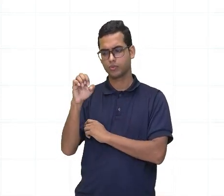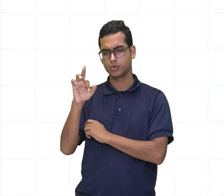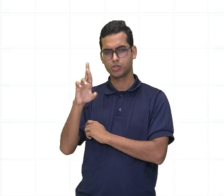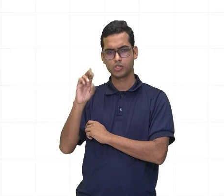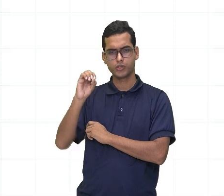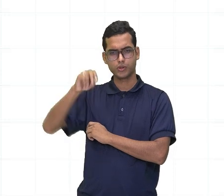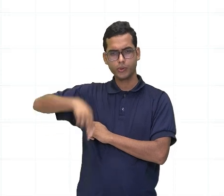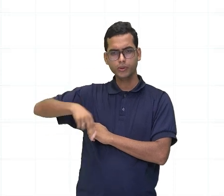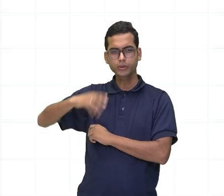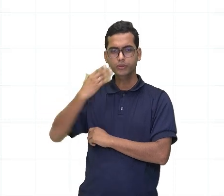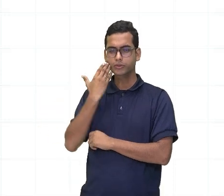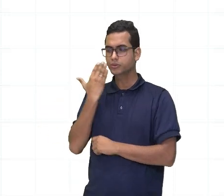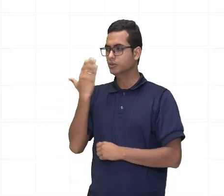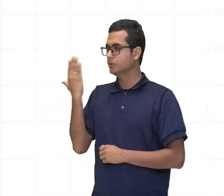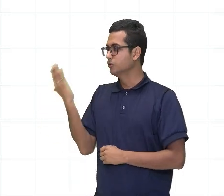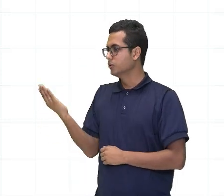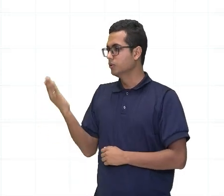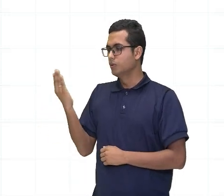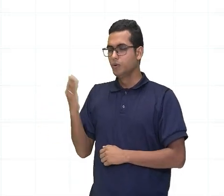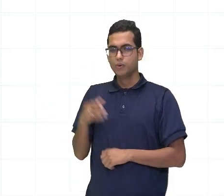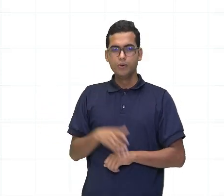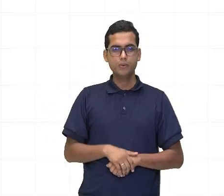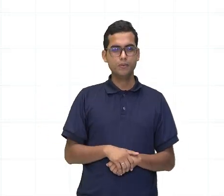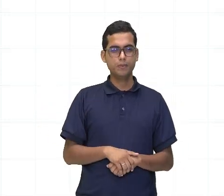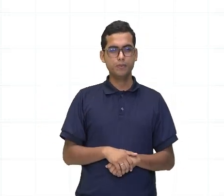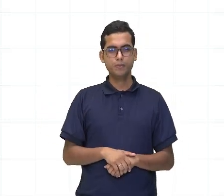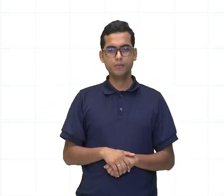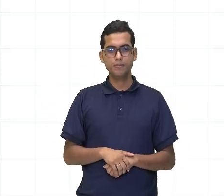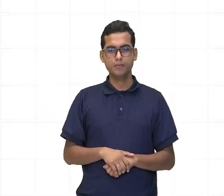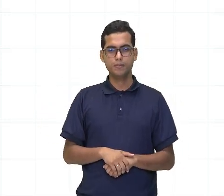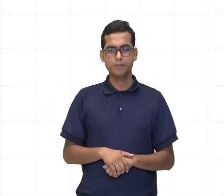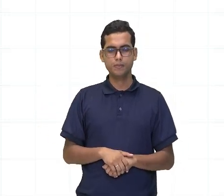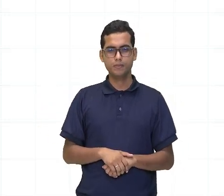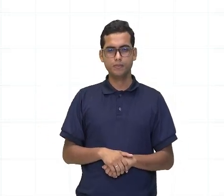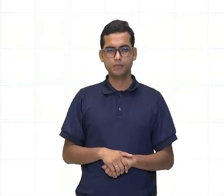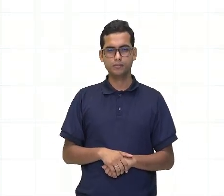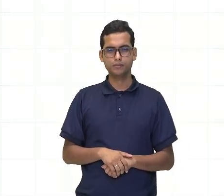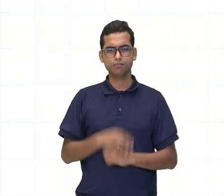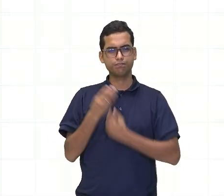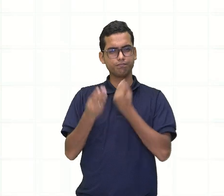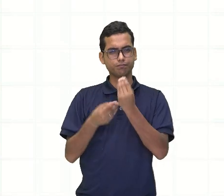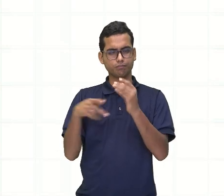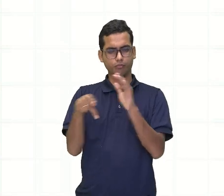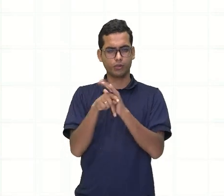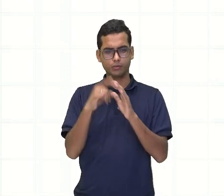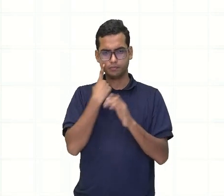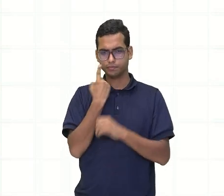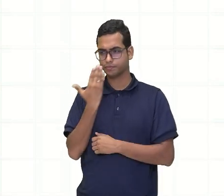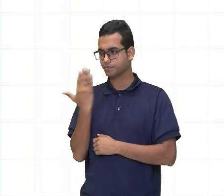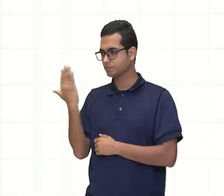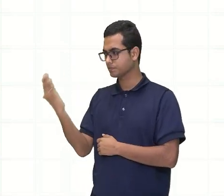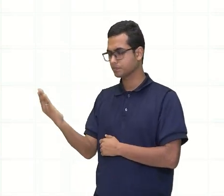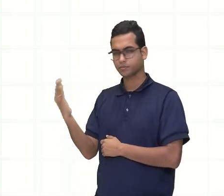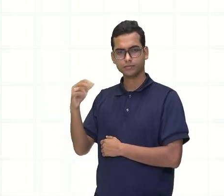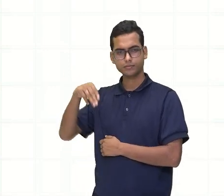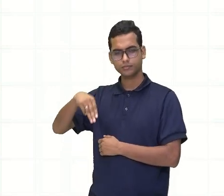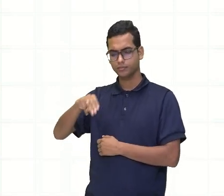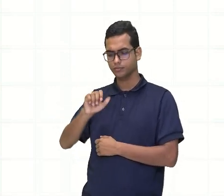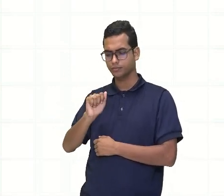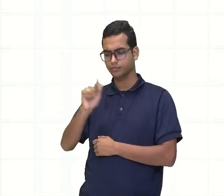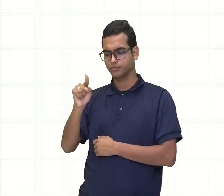Observem aí. Essa máquina de Héron, ela é um marco. Por quê? Porque